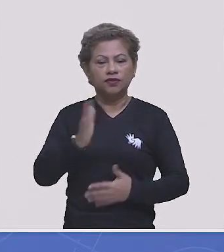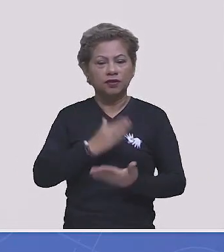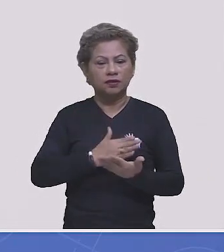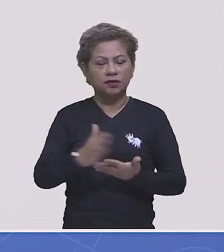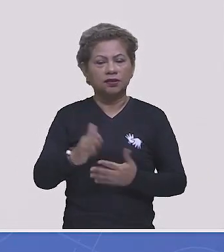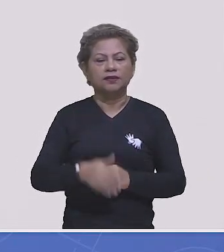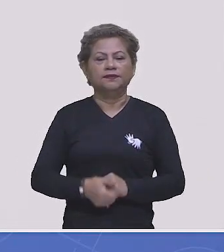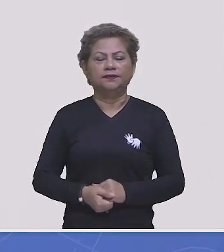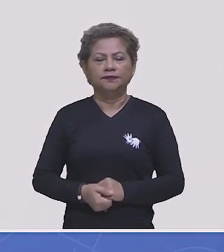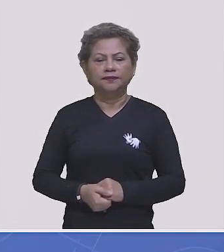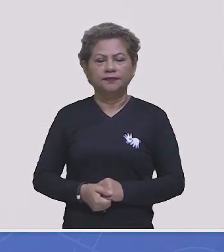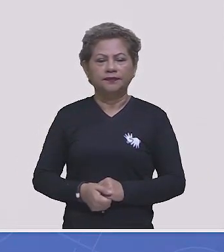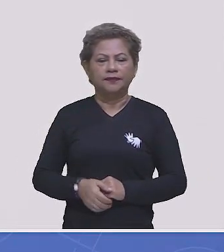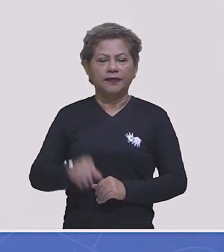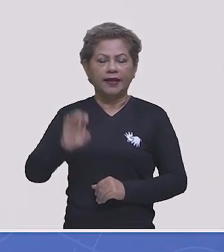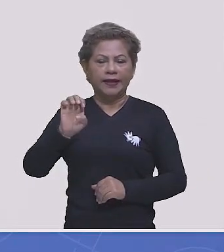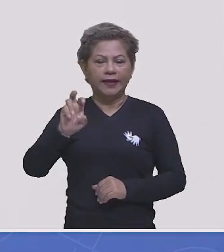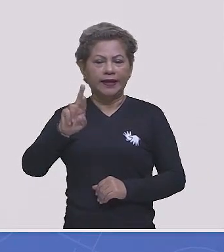lá.